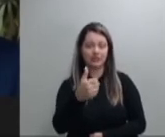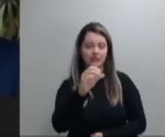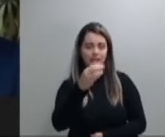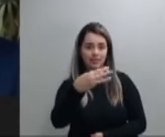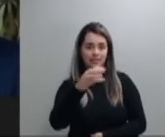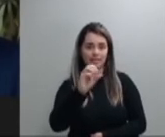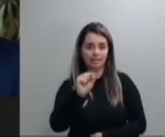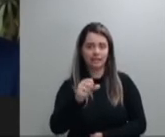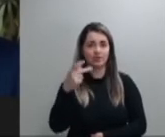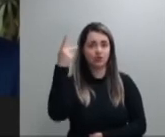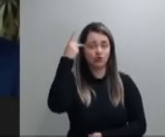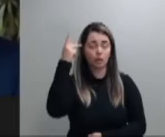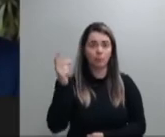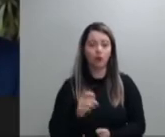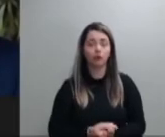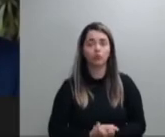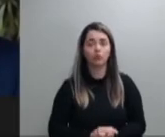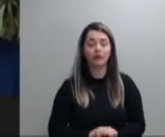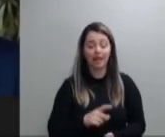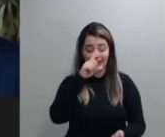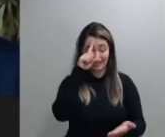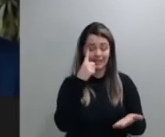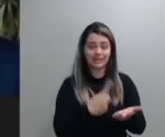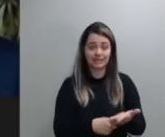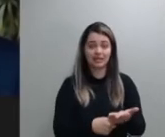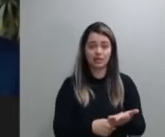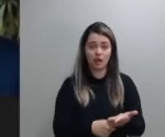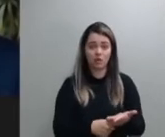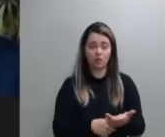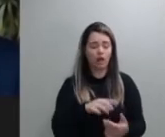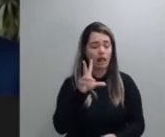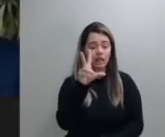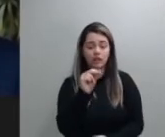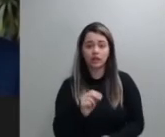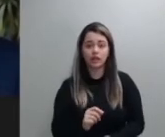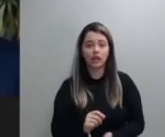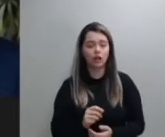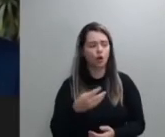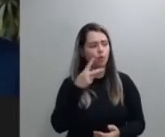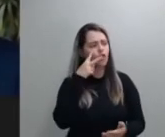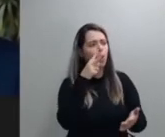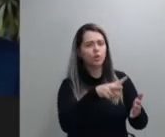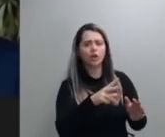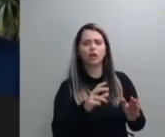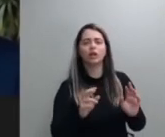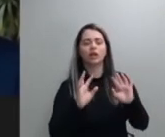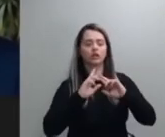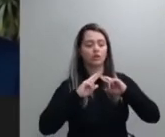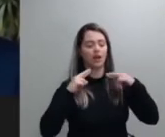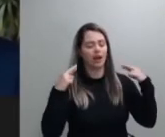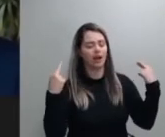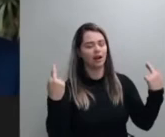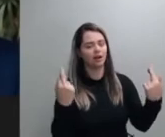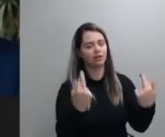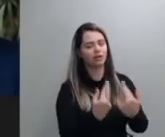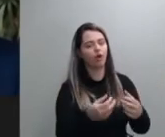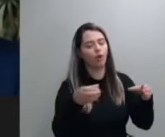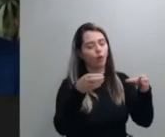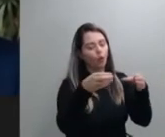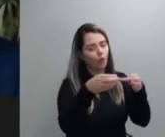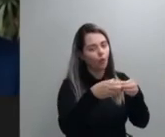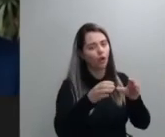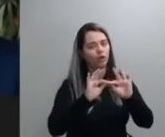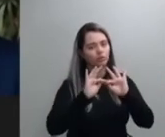decisão foi monocrática ela não veio esse recurso não foi apreciado pelo colegiado como vossa excelência mesmo colocou